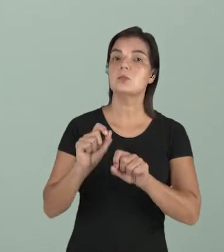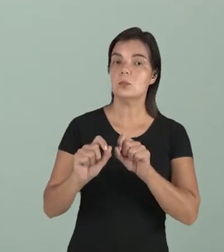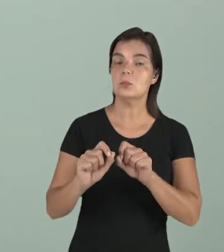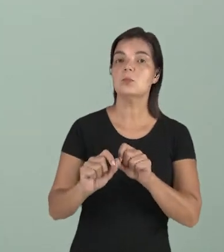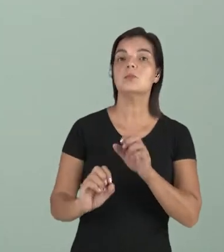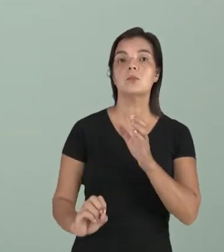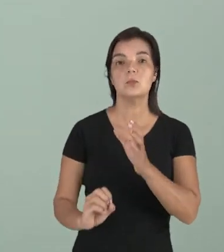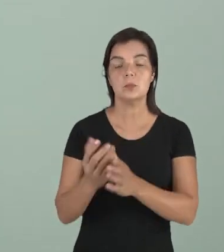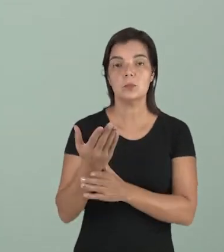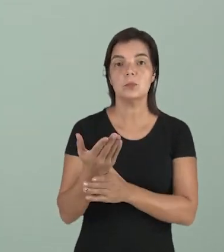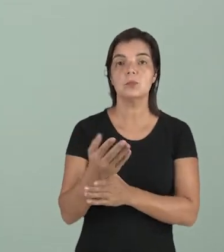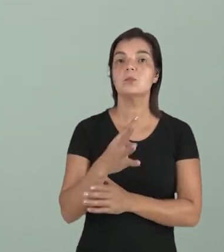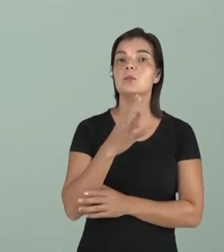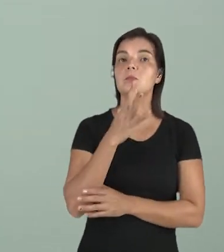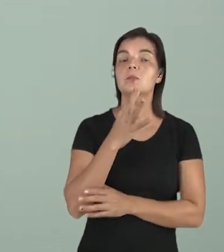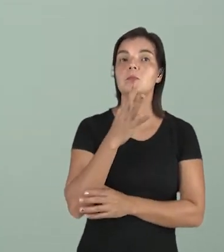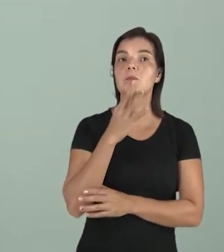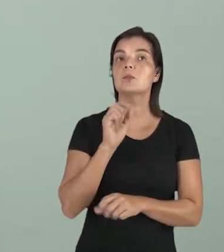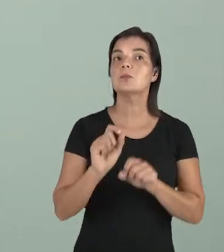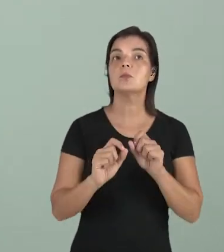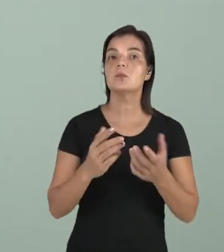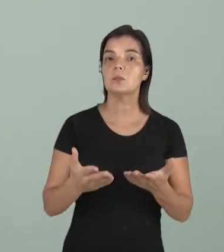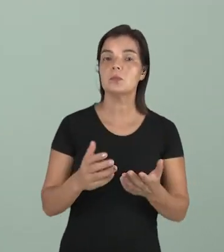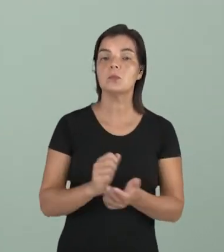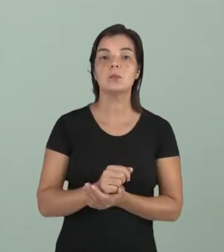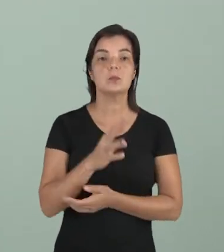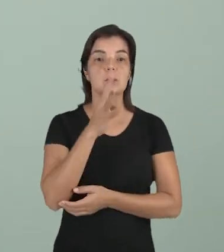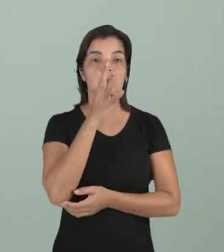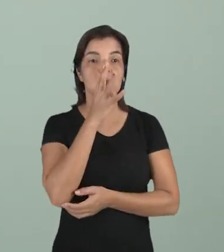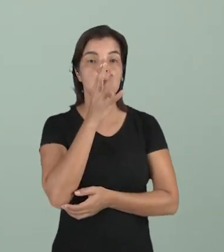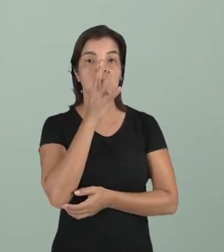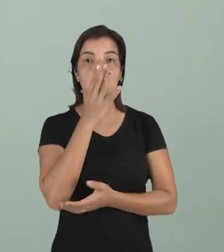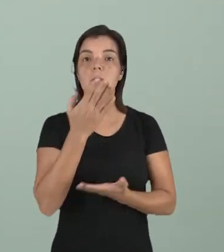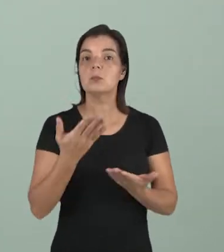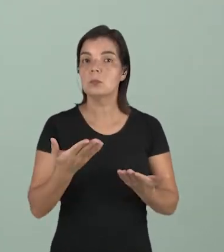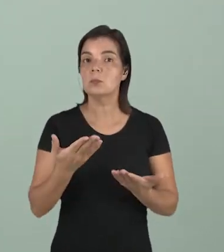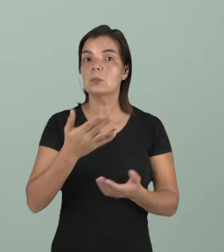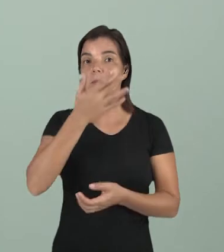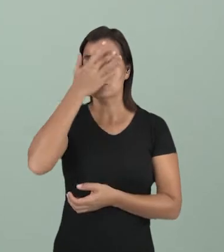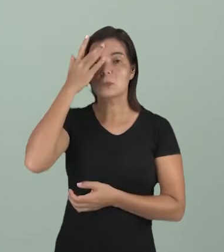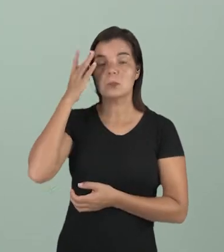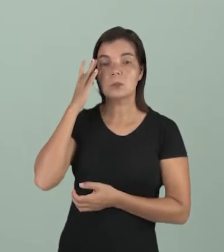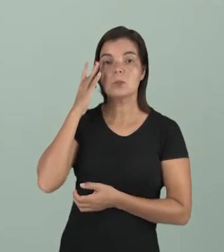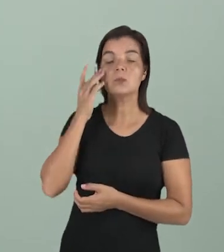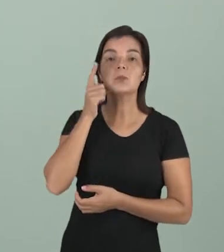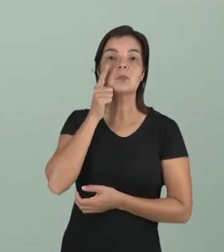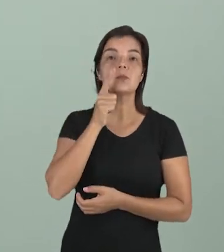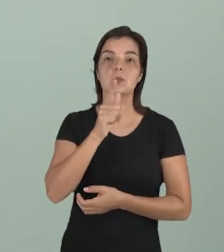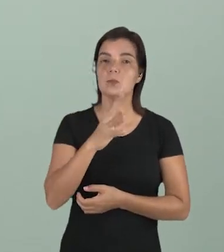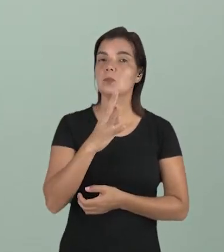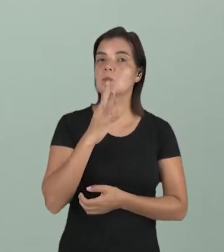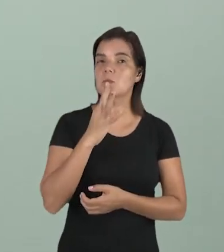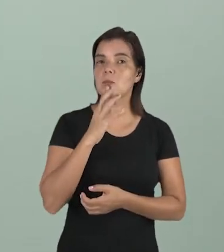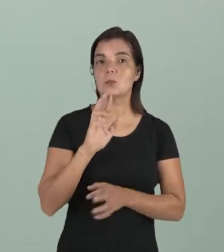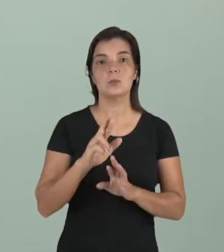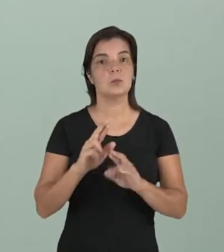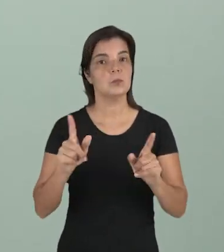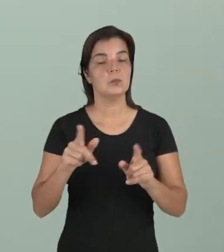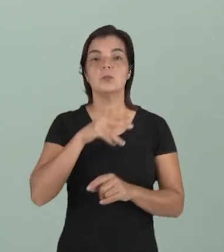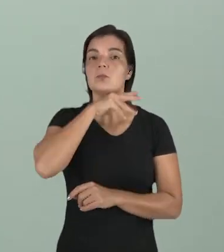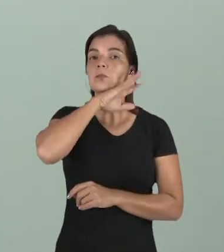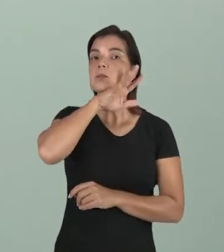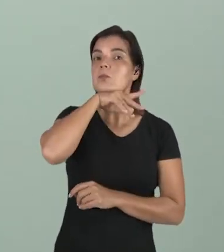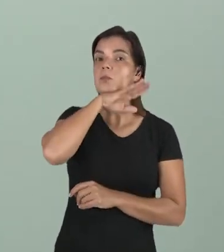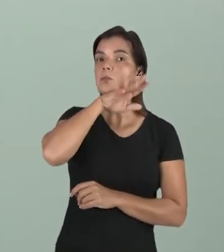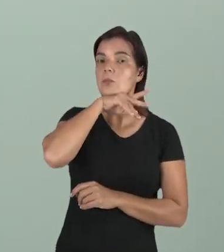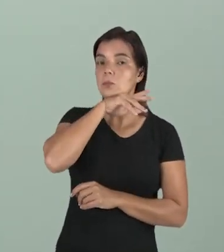de um criador. Então, o que é conhecer? Conhecer é contemplar. O ser humano ele se realiza no conhecimento, diferente dos